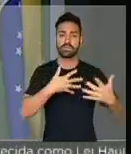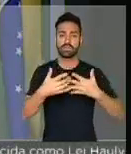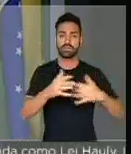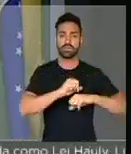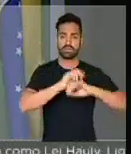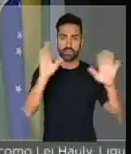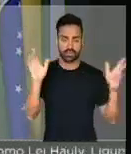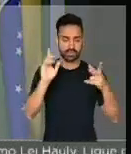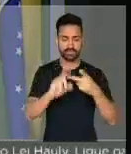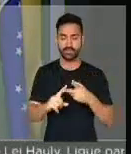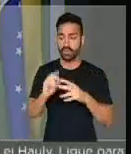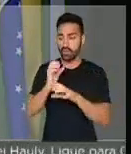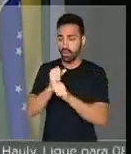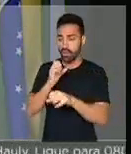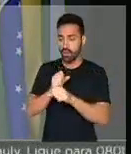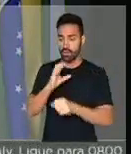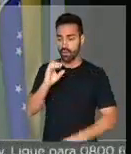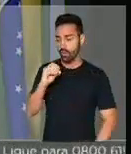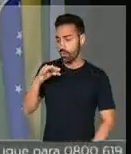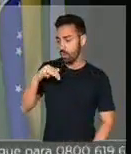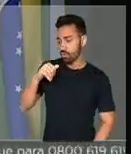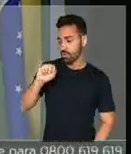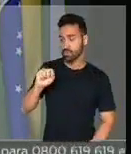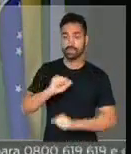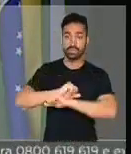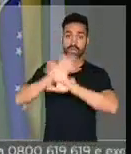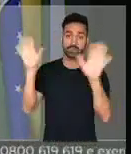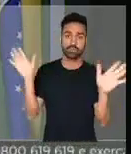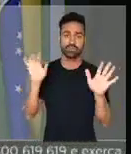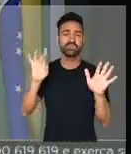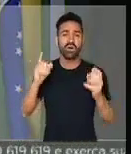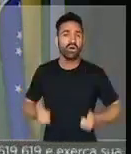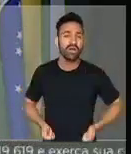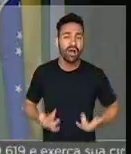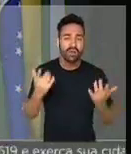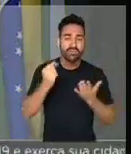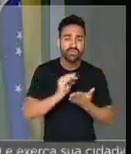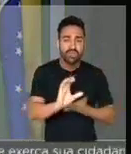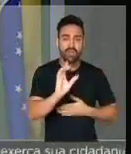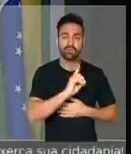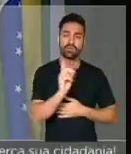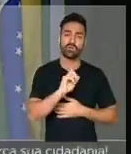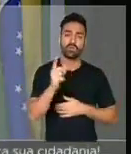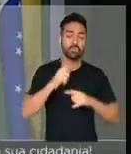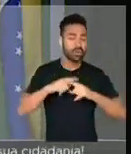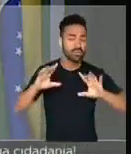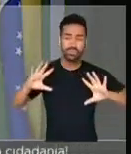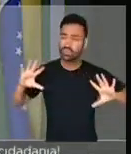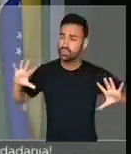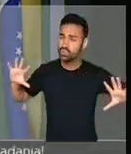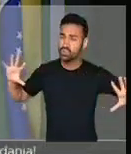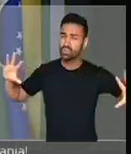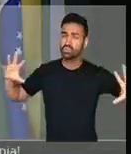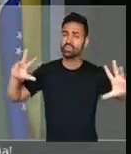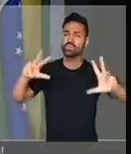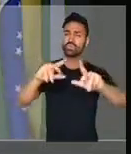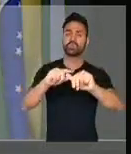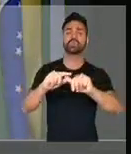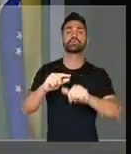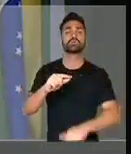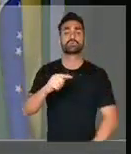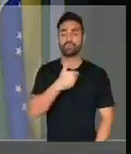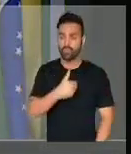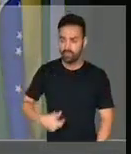né? Contas públicas transparentes, não só do dinheiro aplicado. Tudo que envolve o